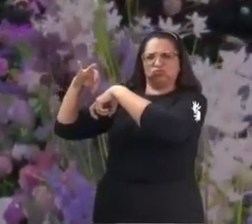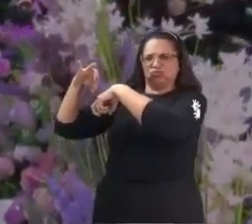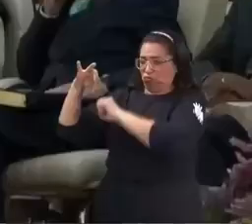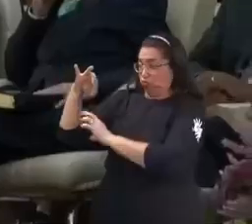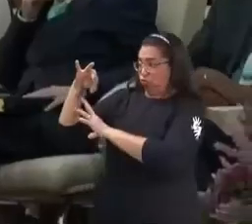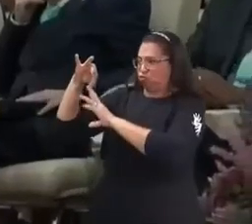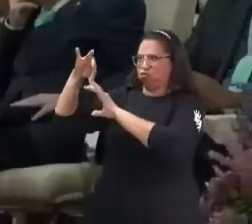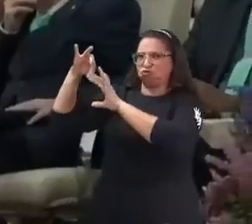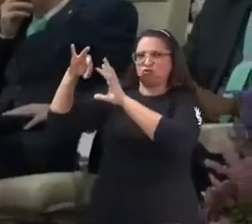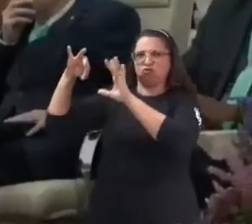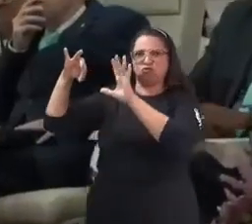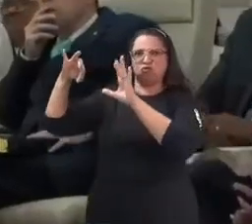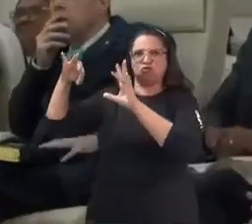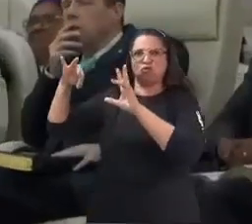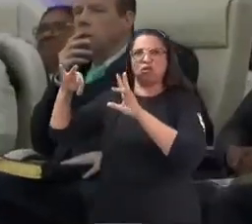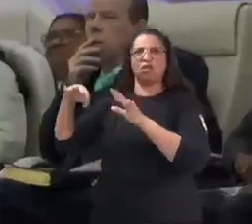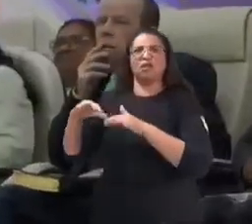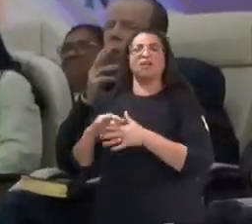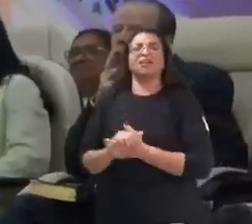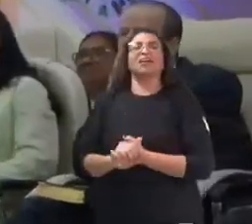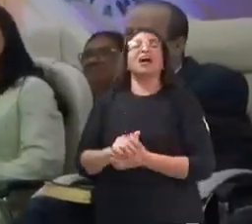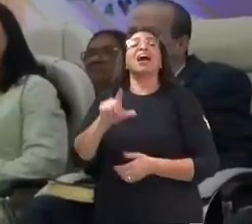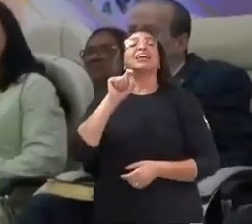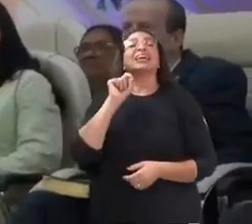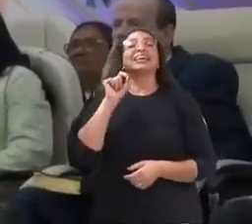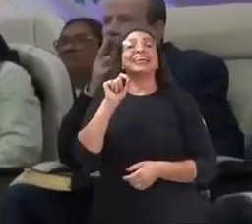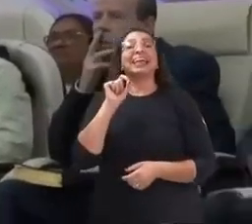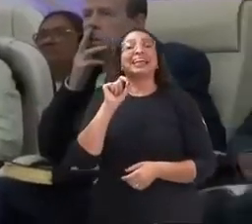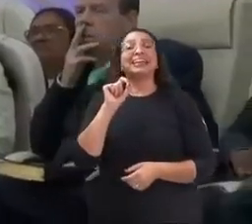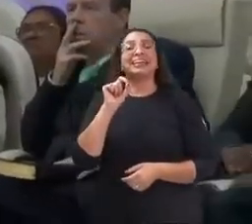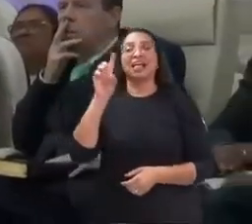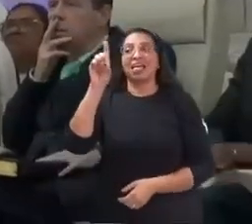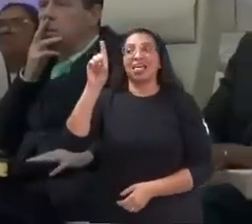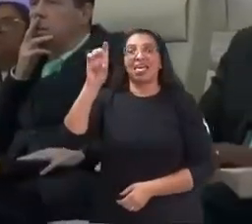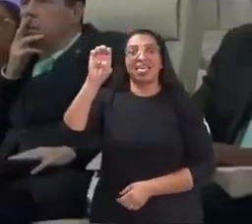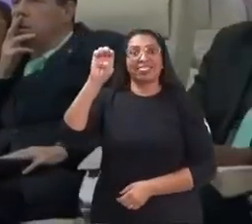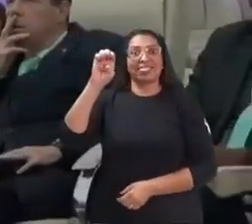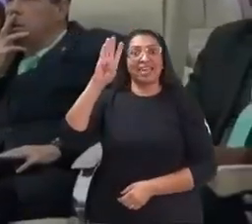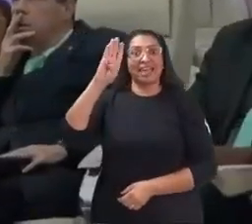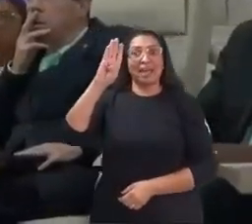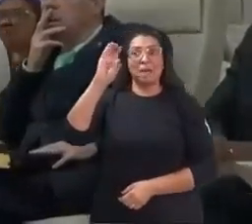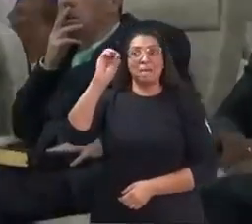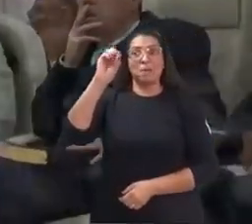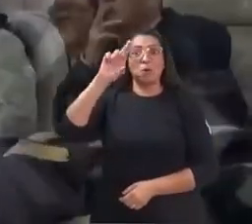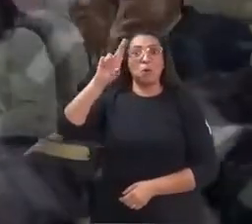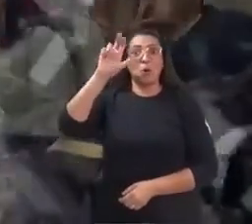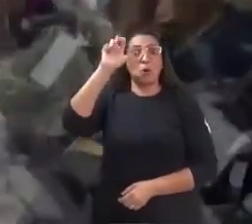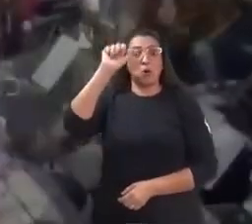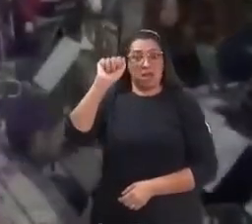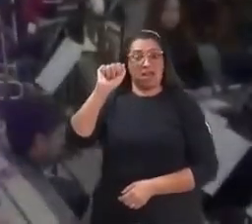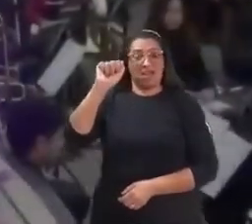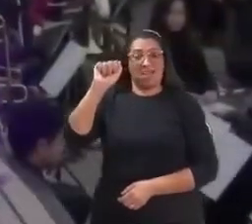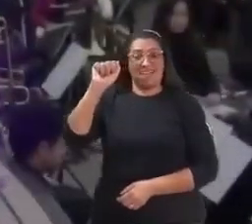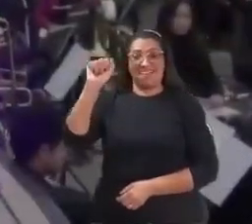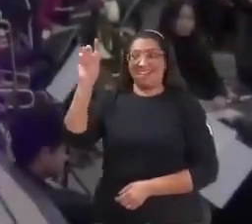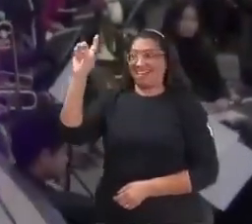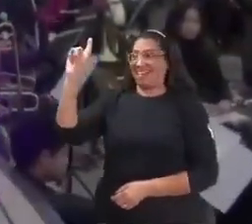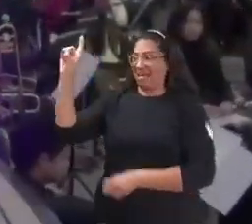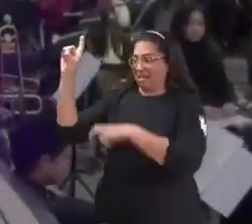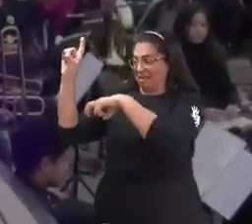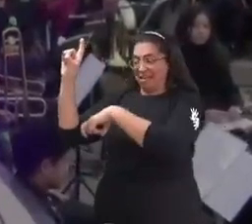Enquanto eu estiver de pé, disse Débora, ainda tem esperança. Enquanto tiver mulher de joelho comprometida